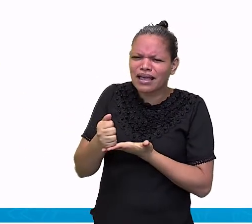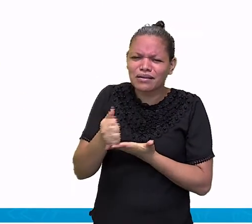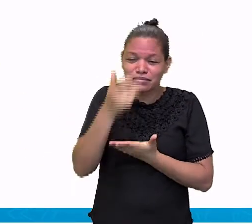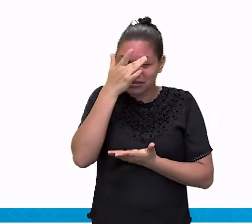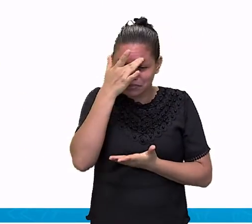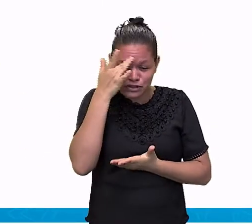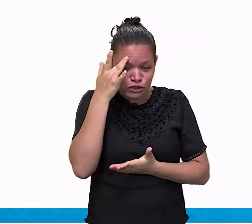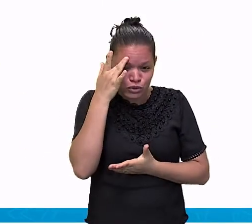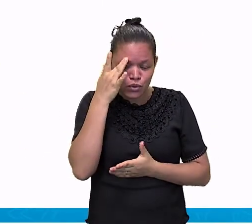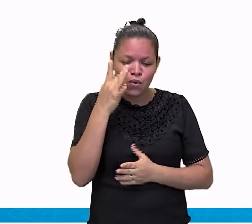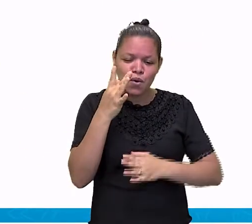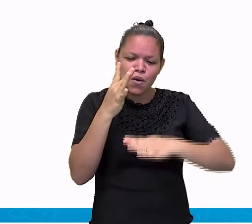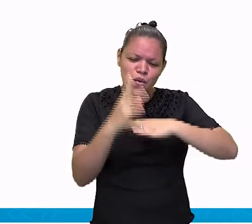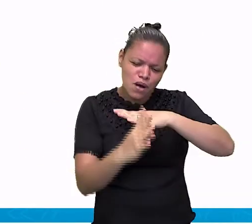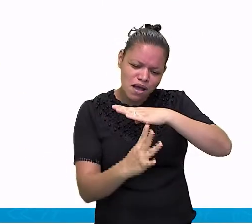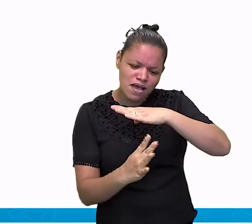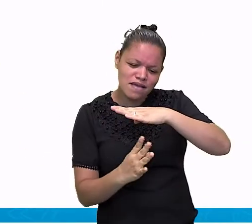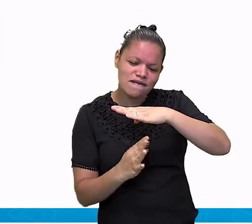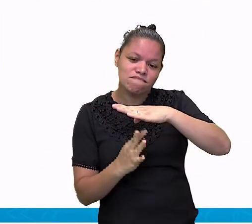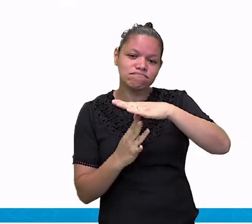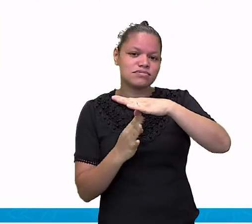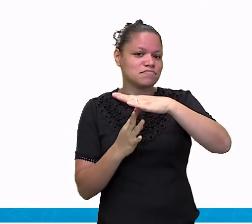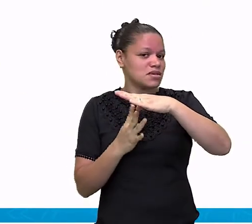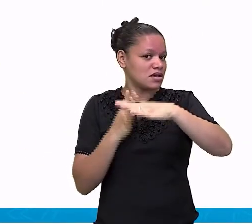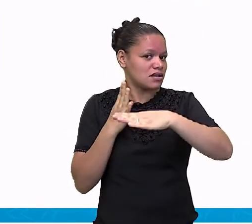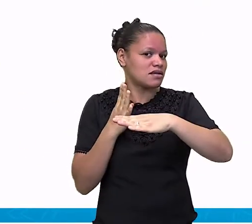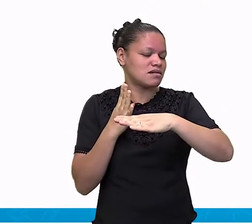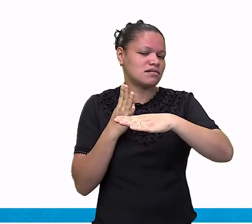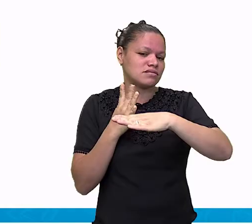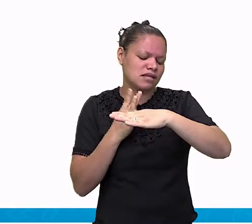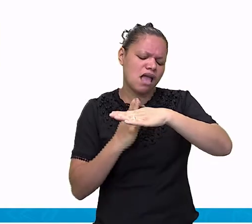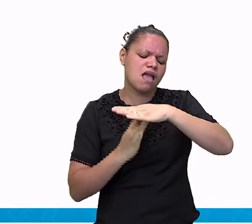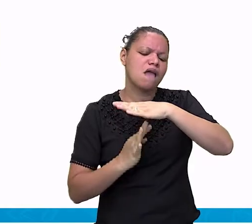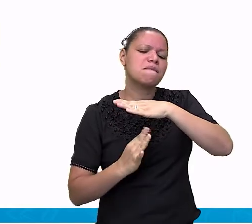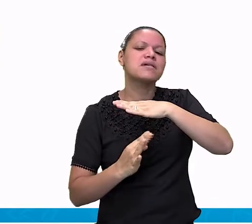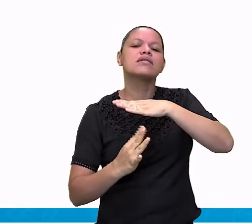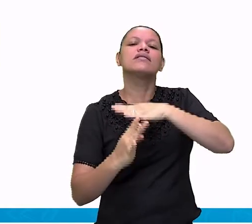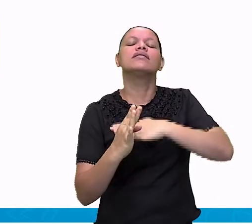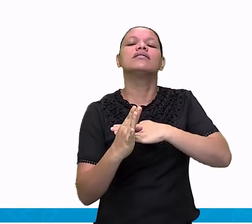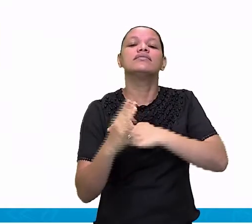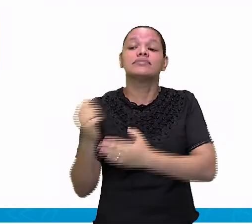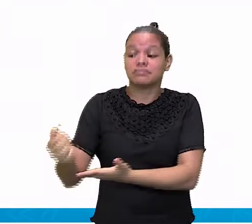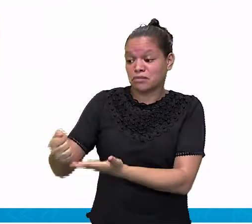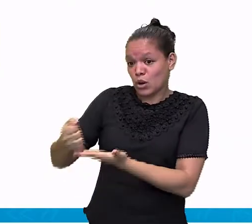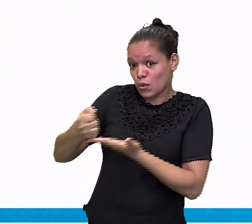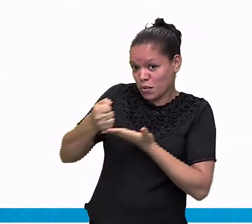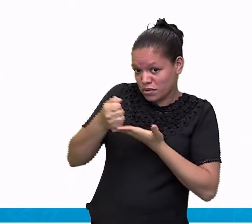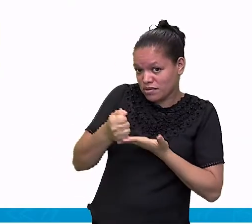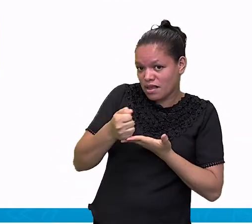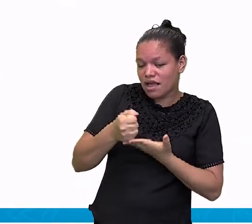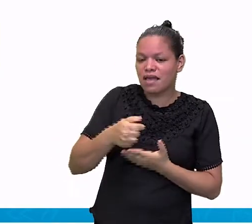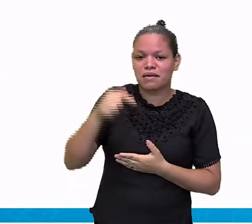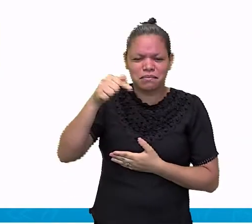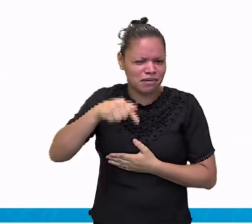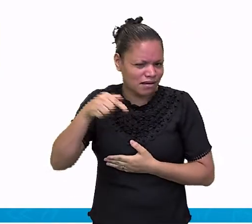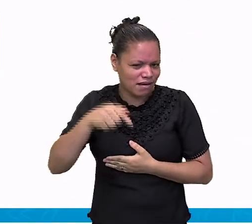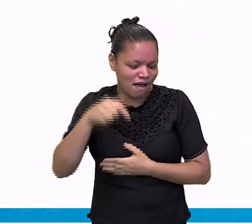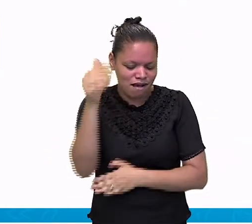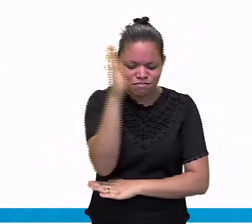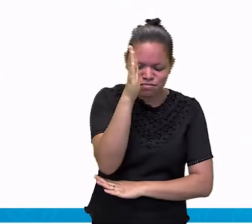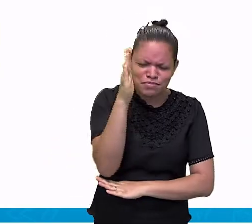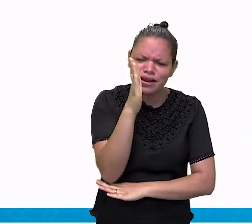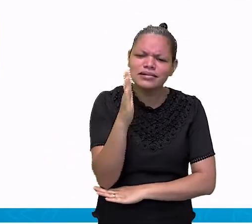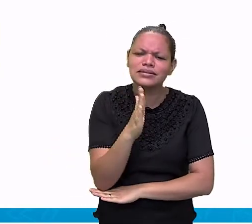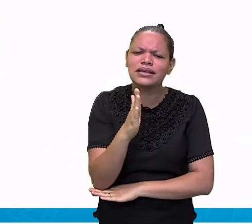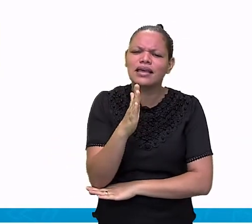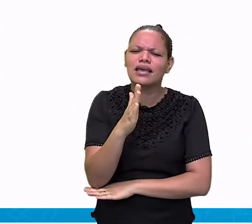populares também, muito ligadas às festas religiosas, são dentro desse território de diversidade cultural. Danças e músicas